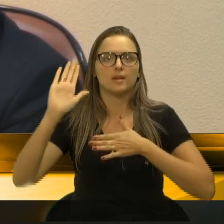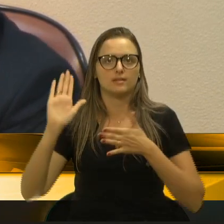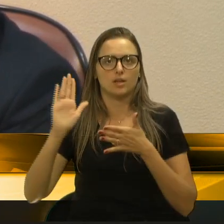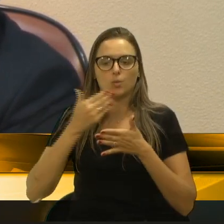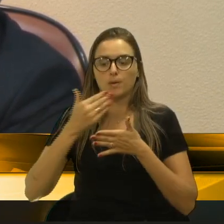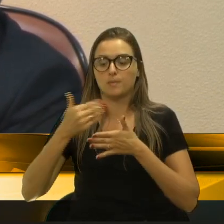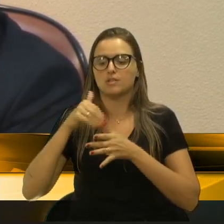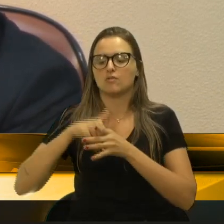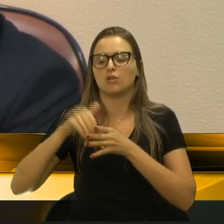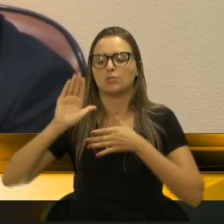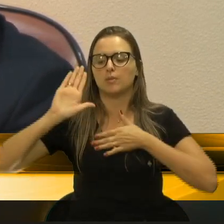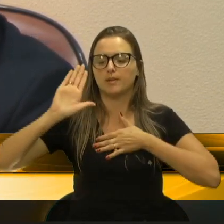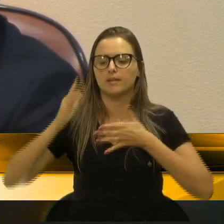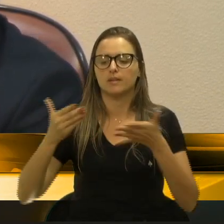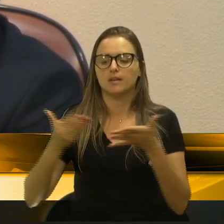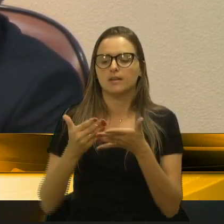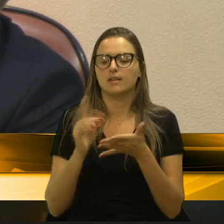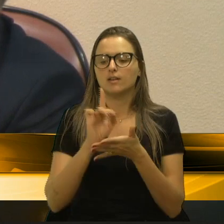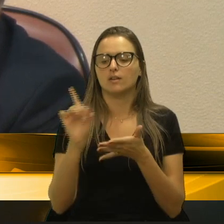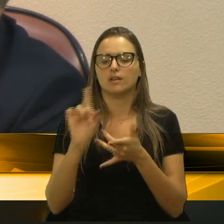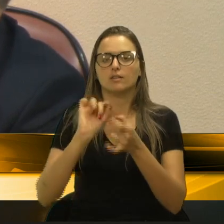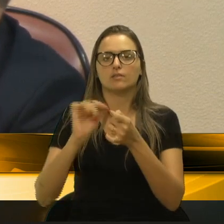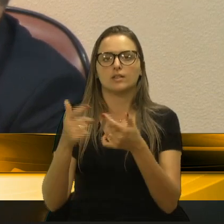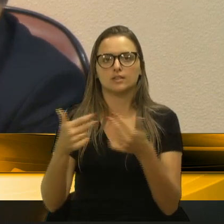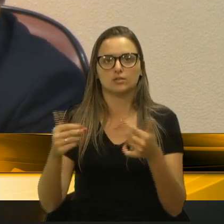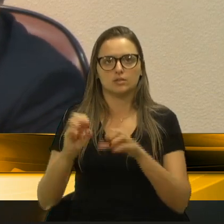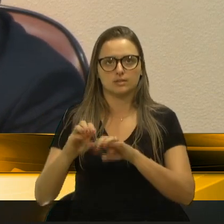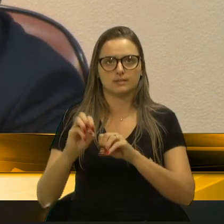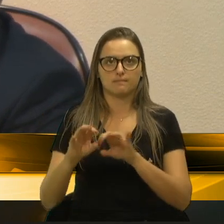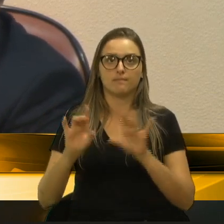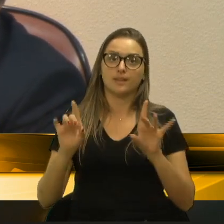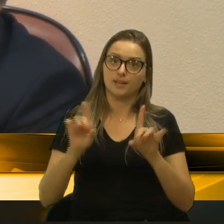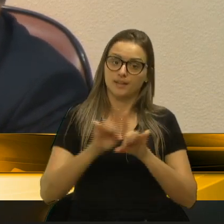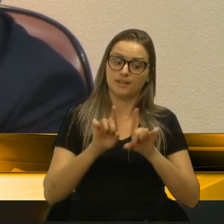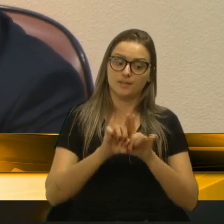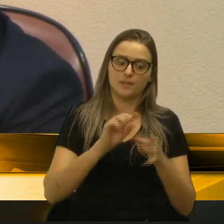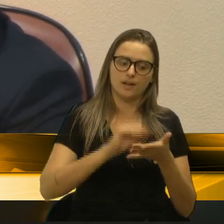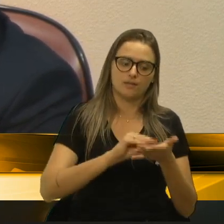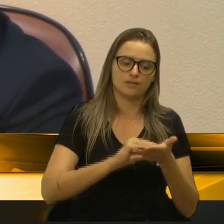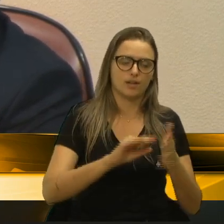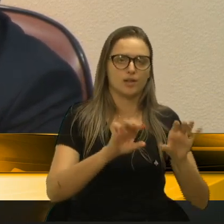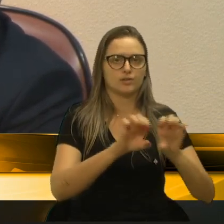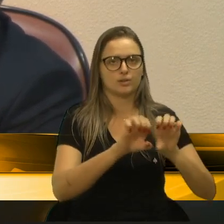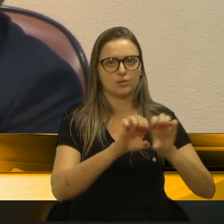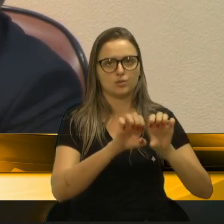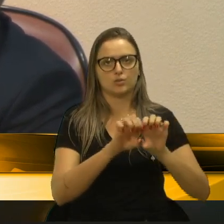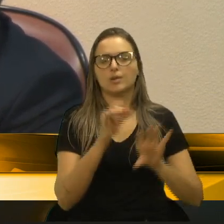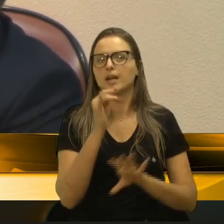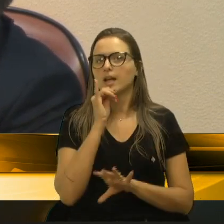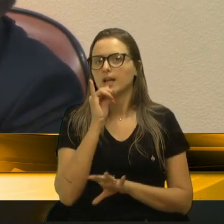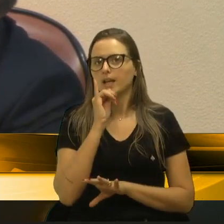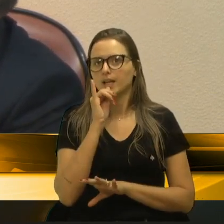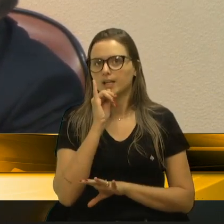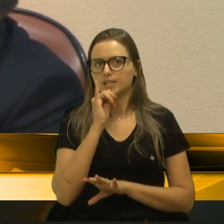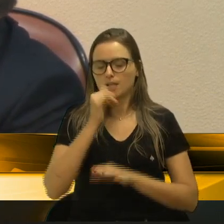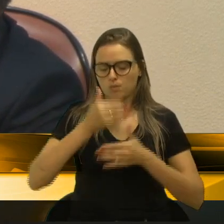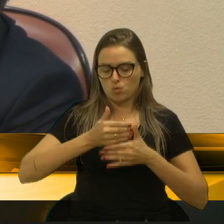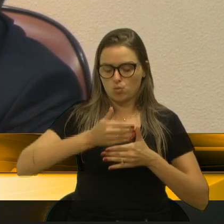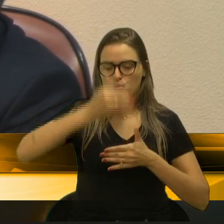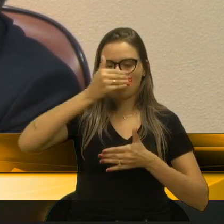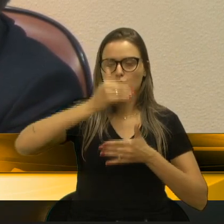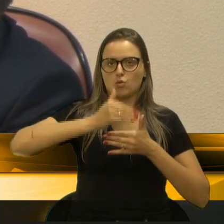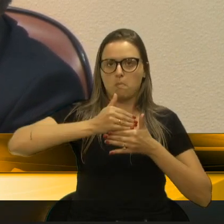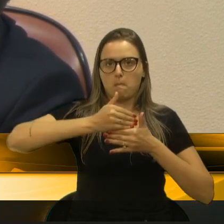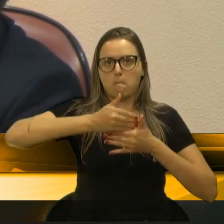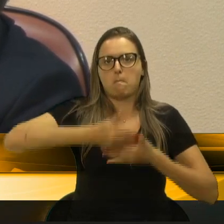essas situações elas não cheguem nesse extremo, fora a falta de estrutura, né? Eu pego como exemplo o muro